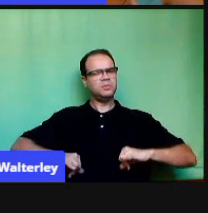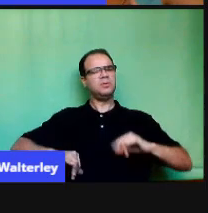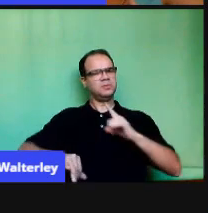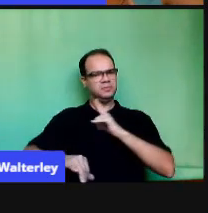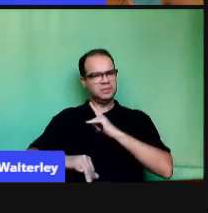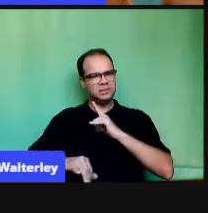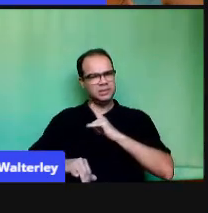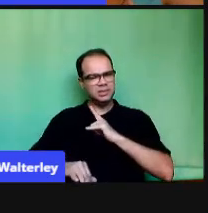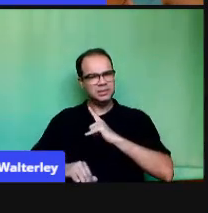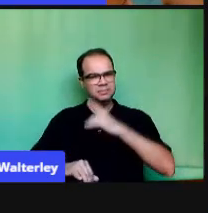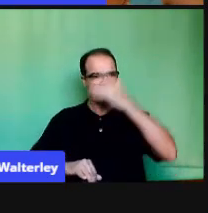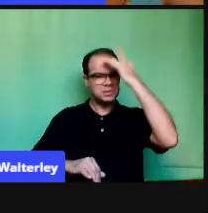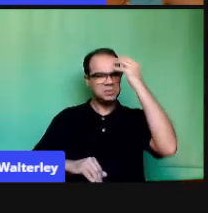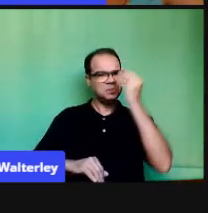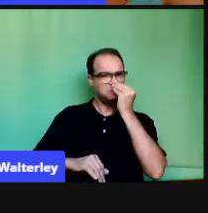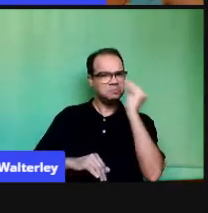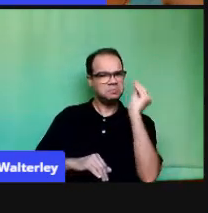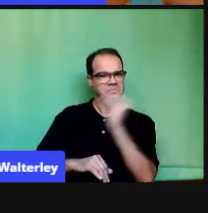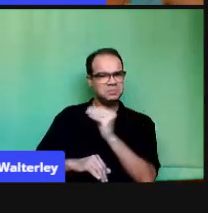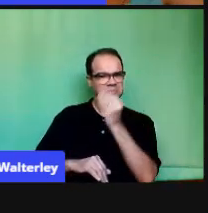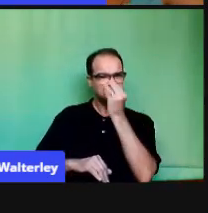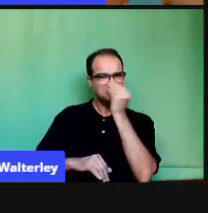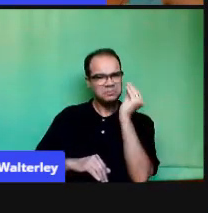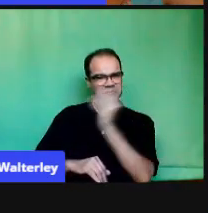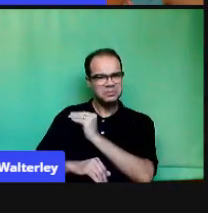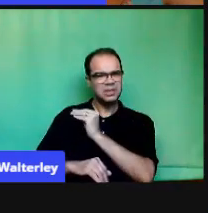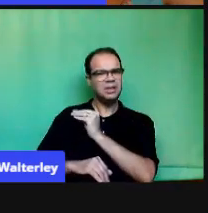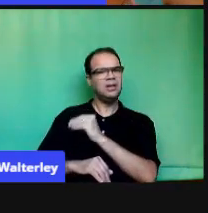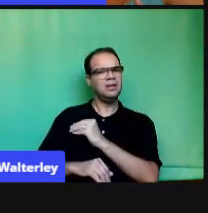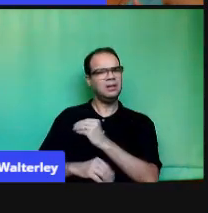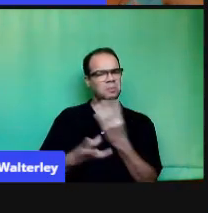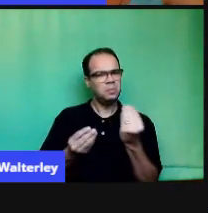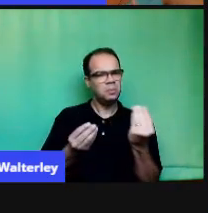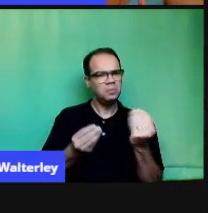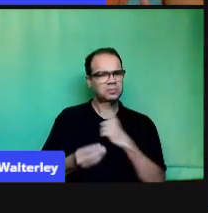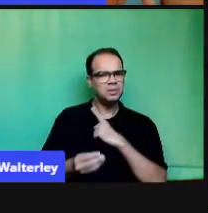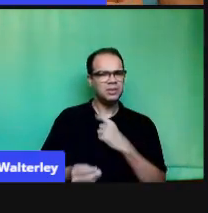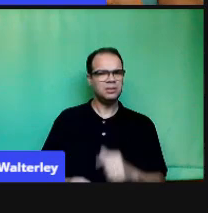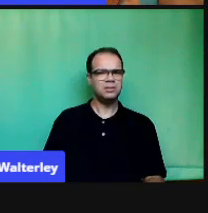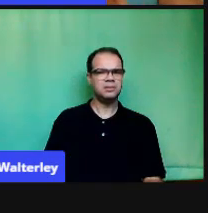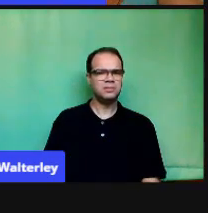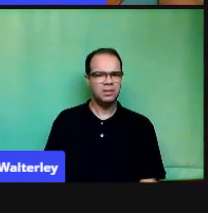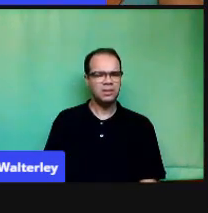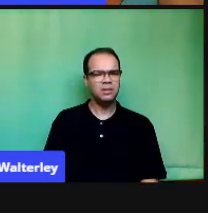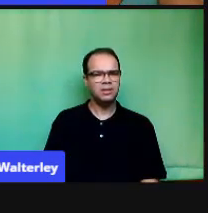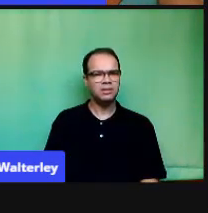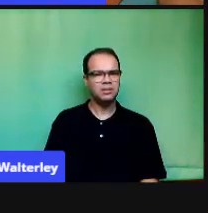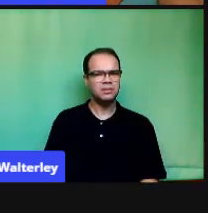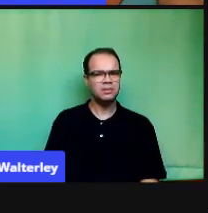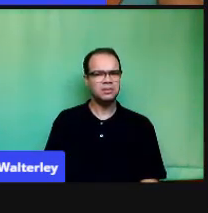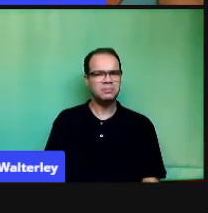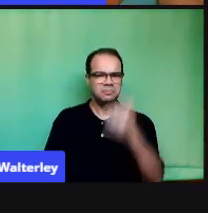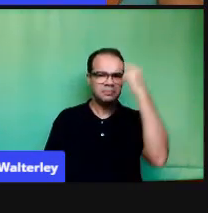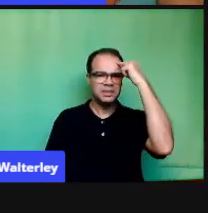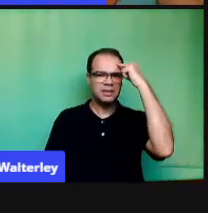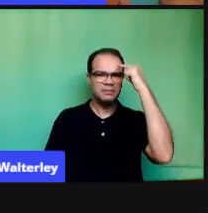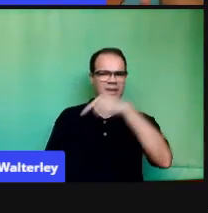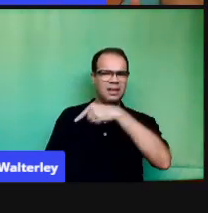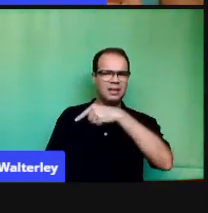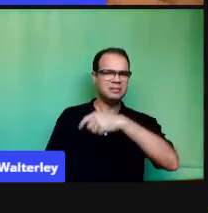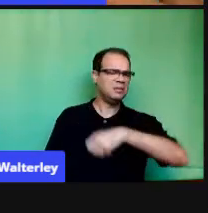industrializado da produção animal que ignorava que aqueles indivíduos eram seres vivos e